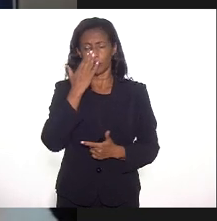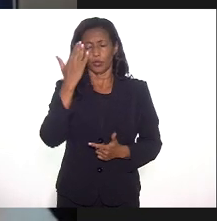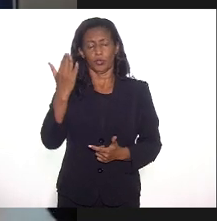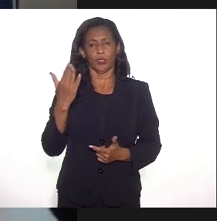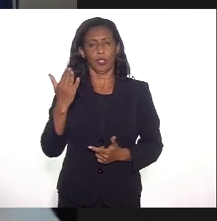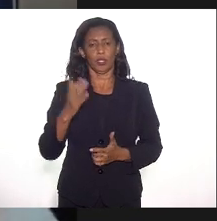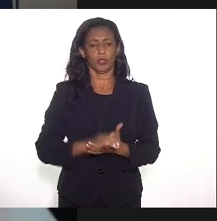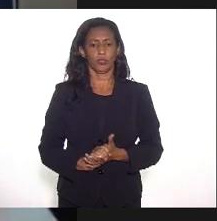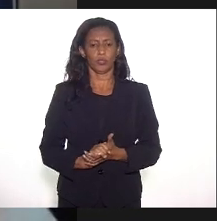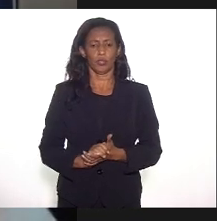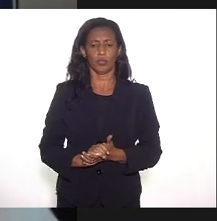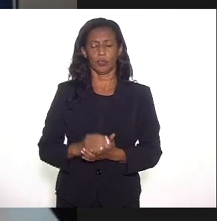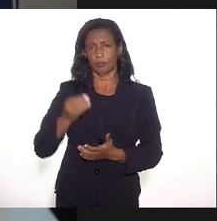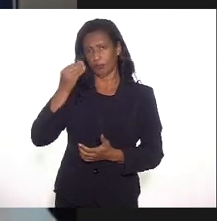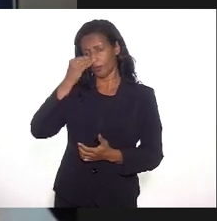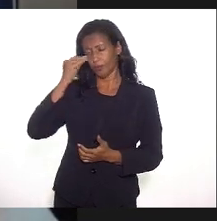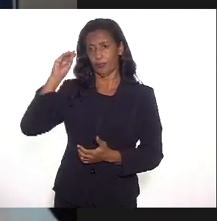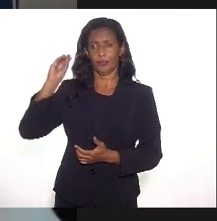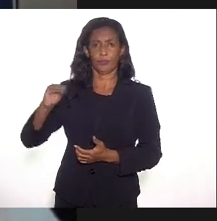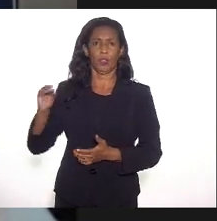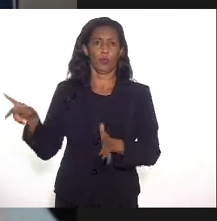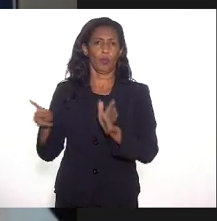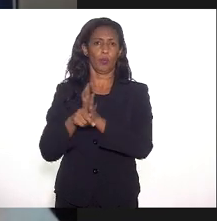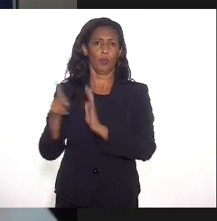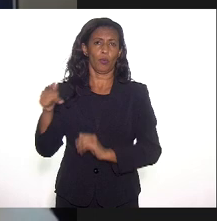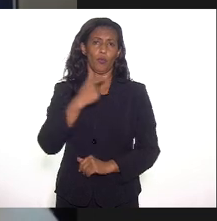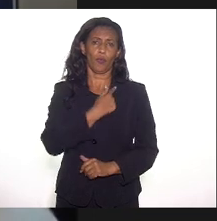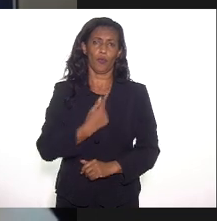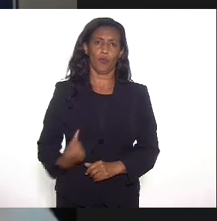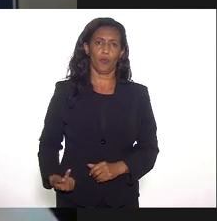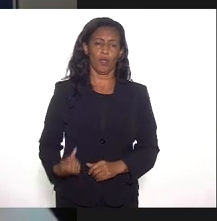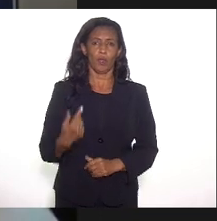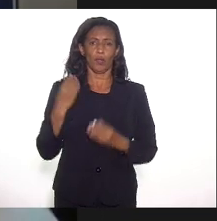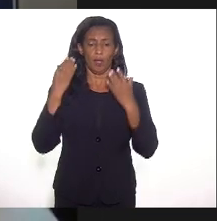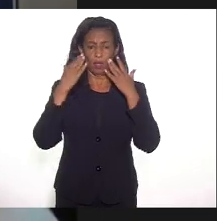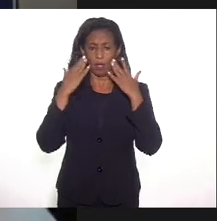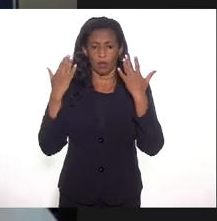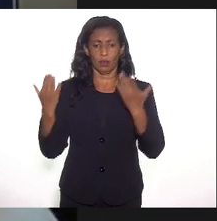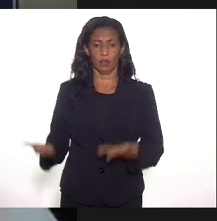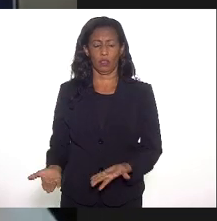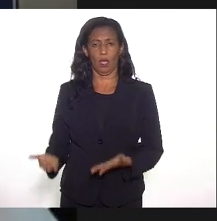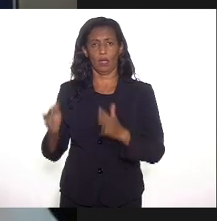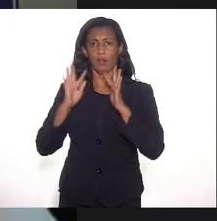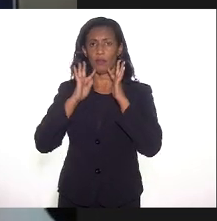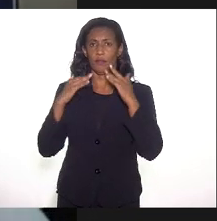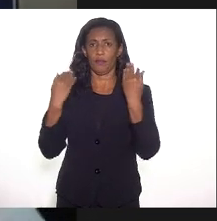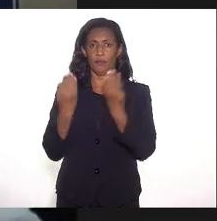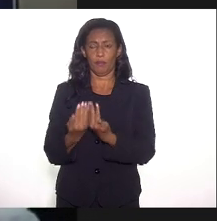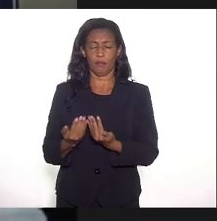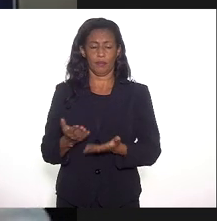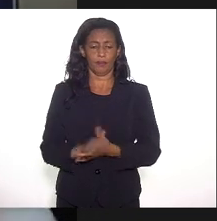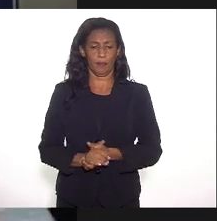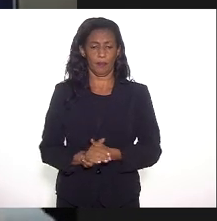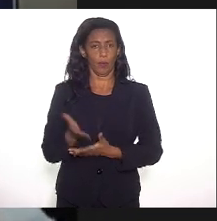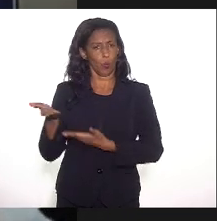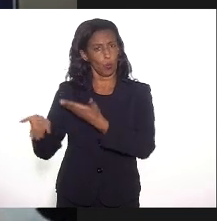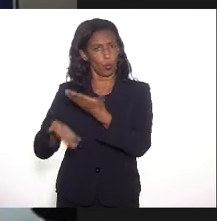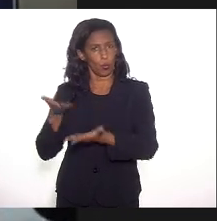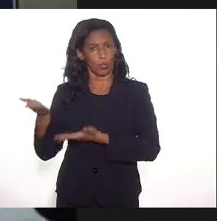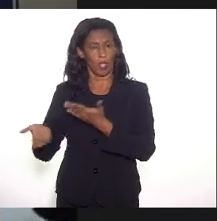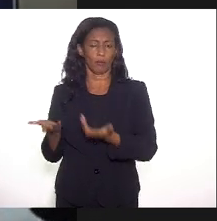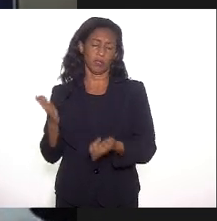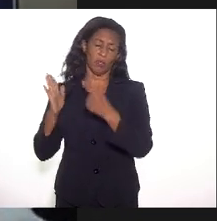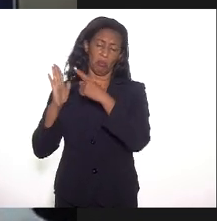da omissão e da negligência do próprio governo em dar atenção a essas famílias. Então, senhora presidenta, apontar